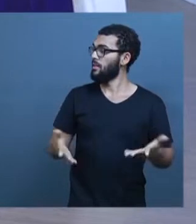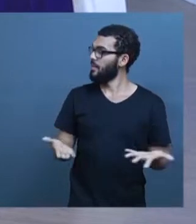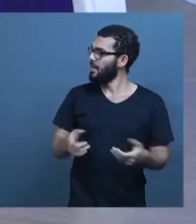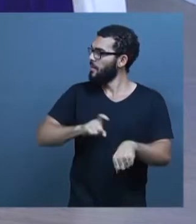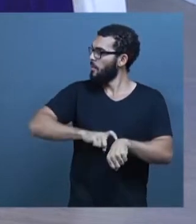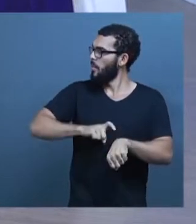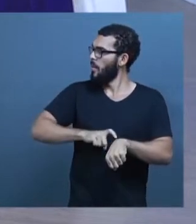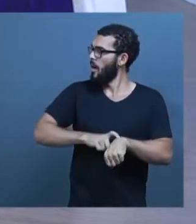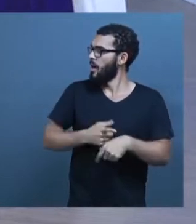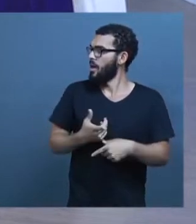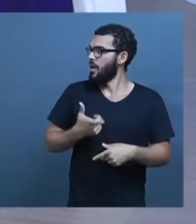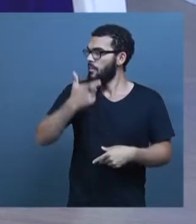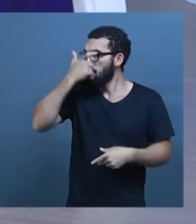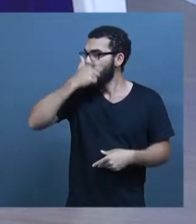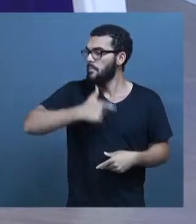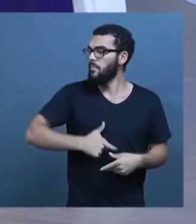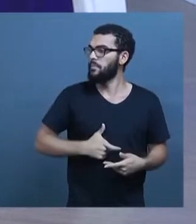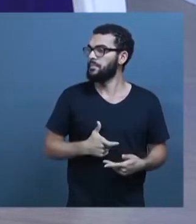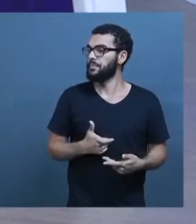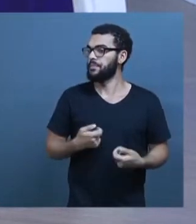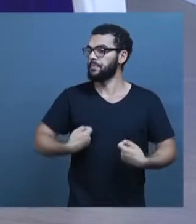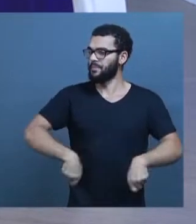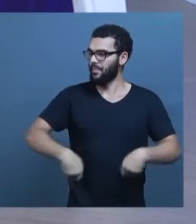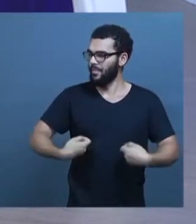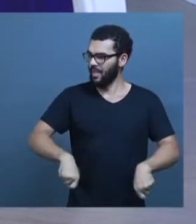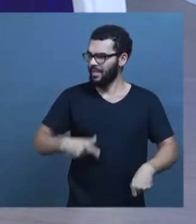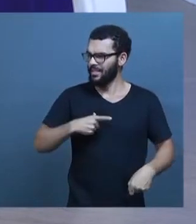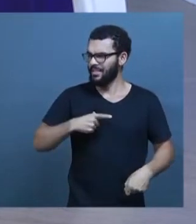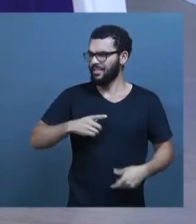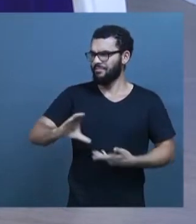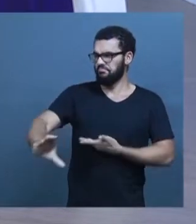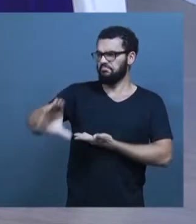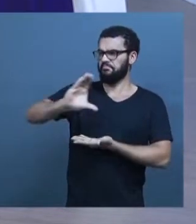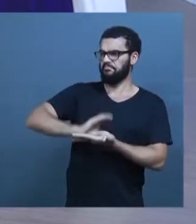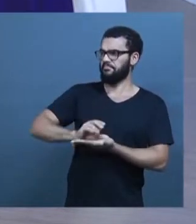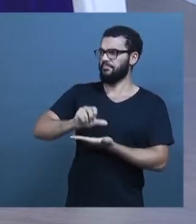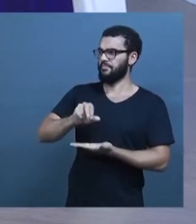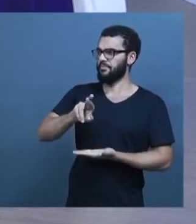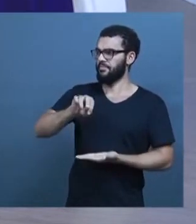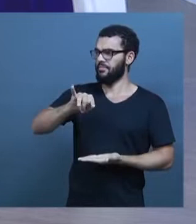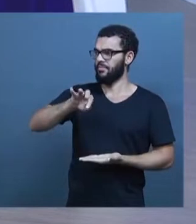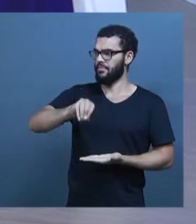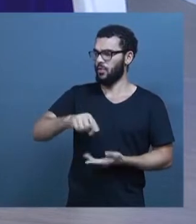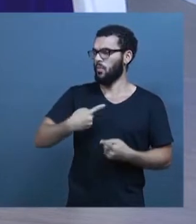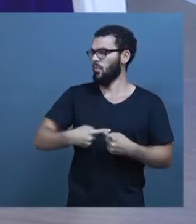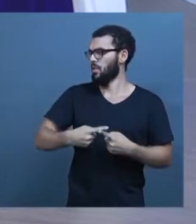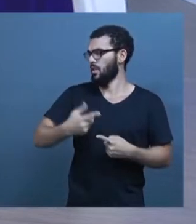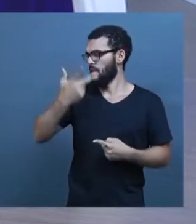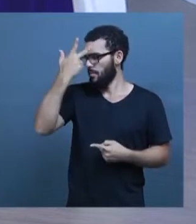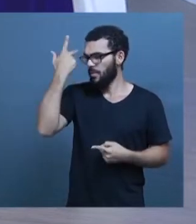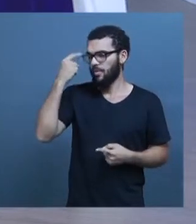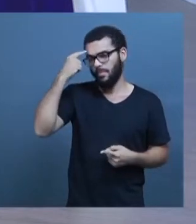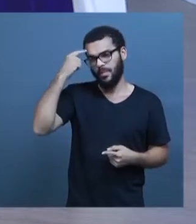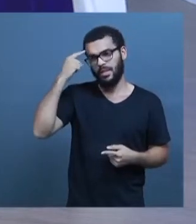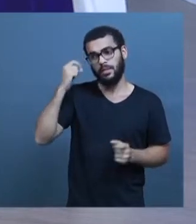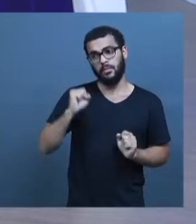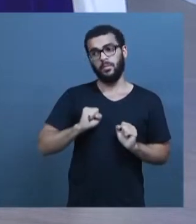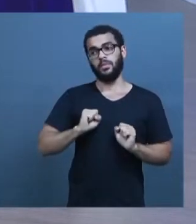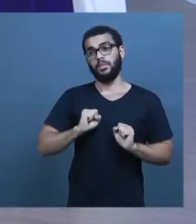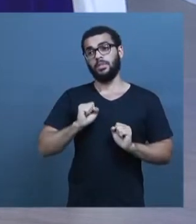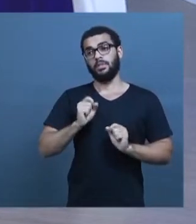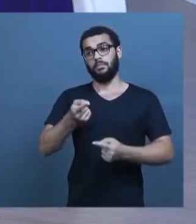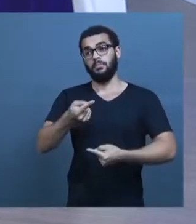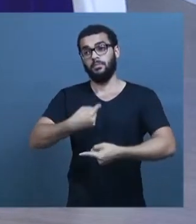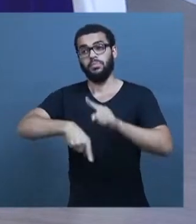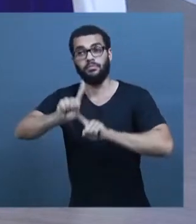essa decisão, é o momento, sim, de buscar, porque eu acredito que vai melhorar, Estamos vendo um momento delicado,